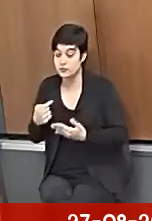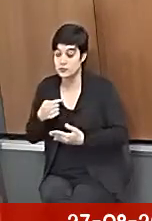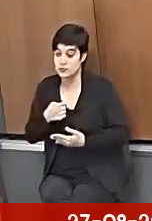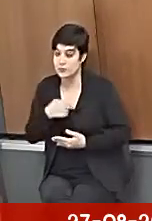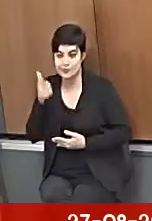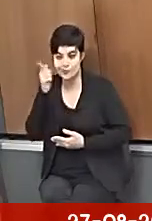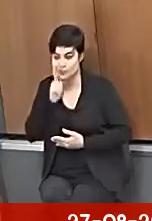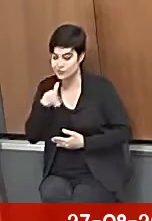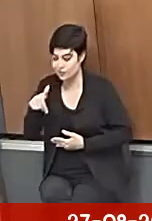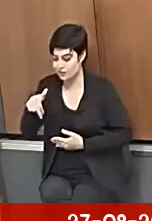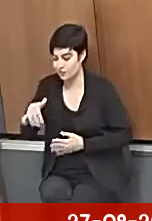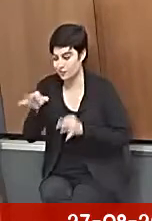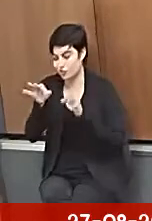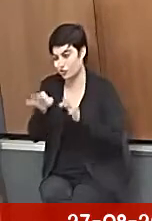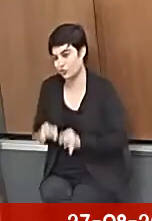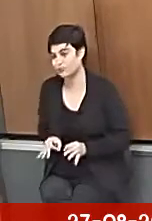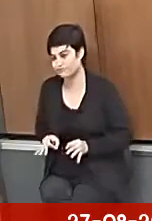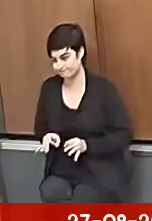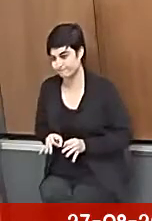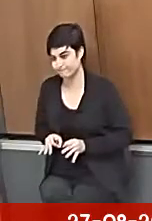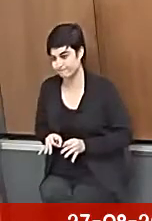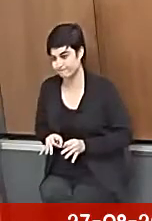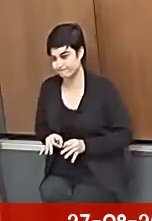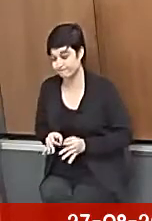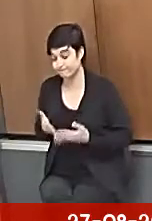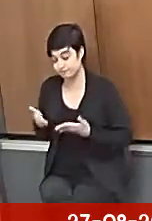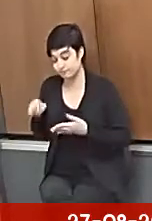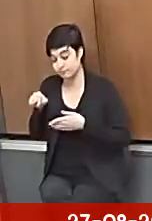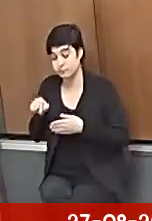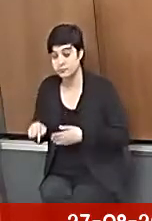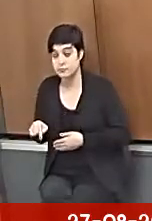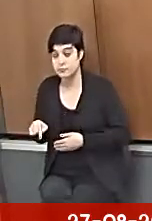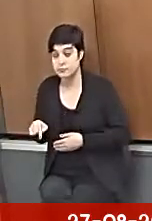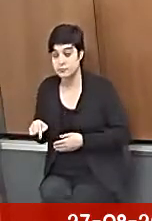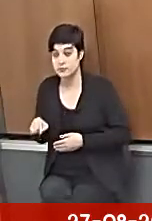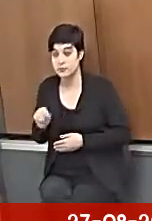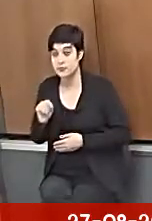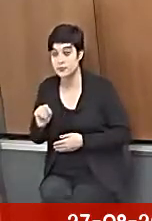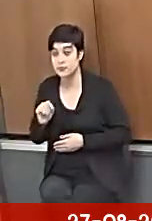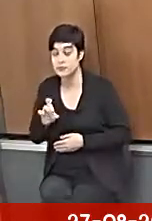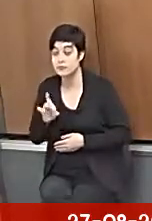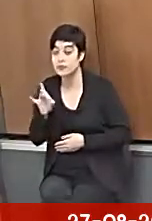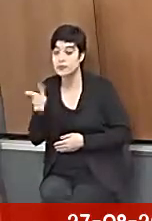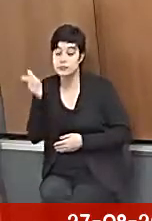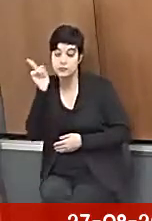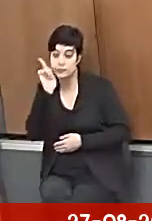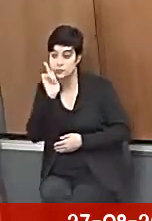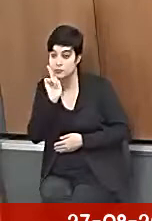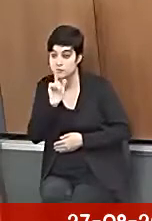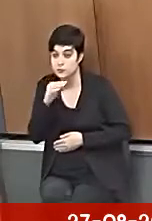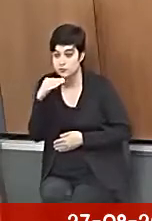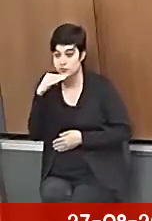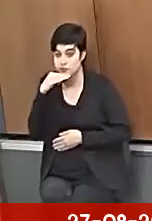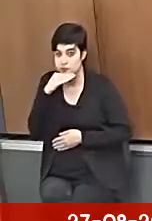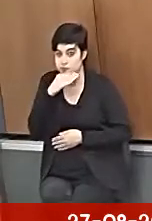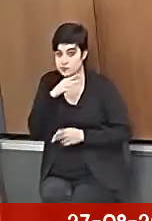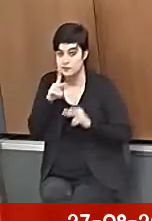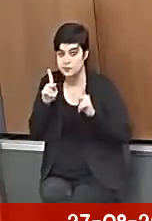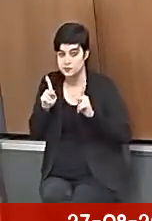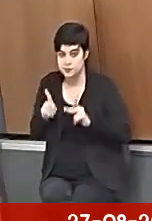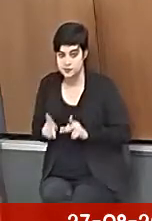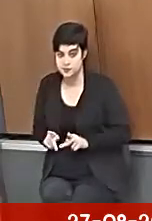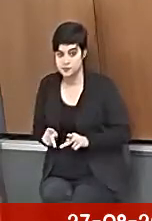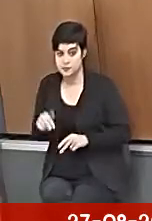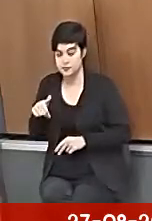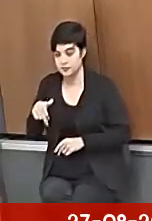reduzida essa mobilidade reduzida ela só é conseguir você só consegue ver uma pessoa que tem mobilidade